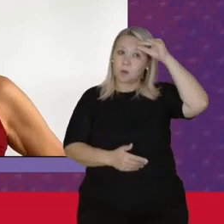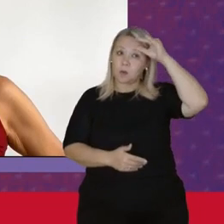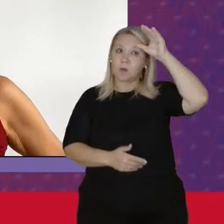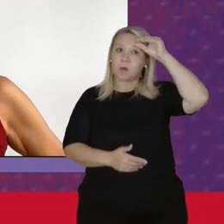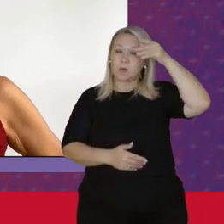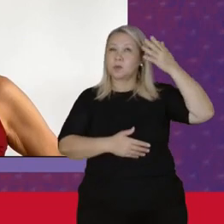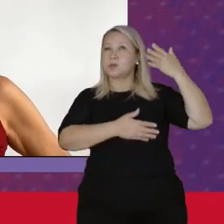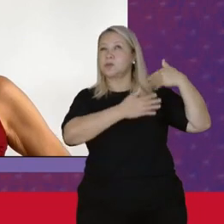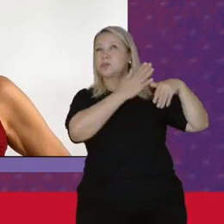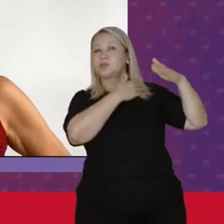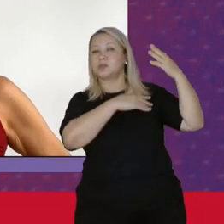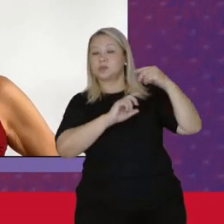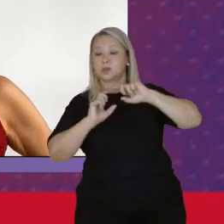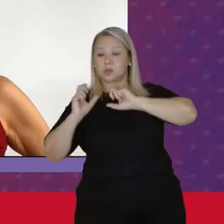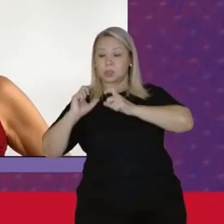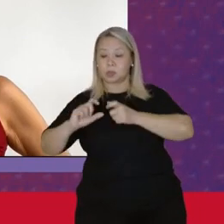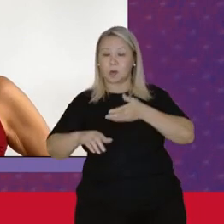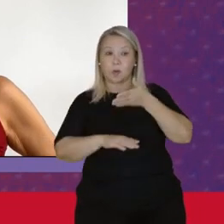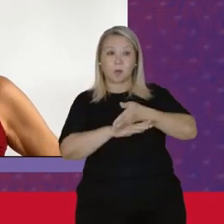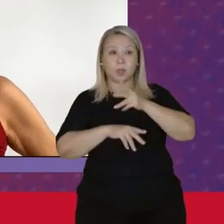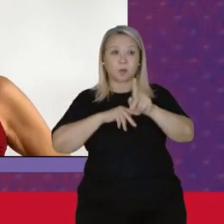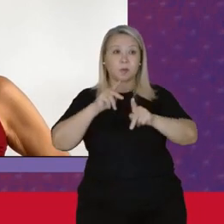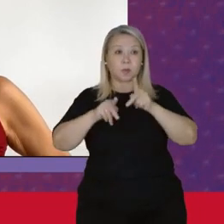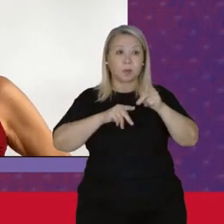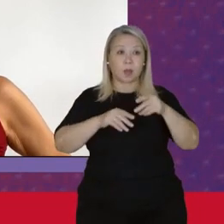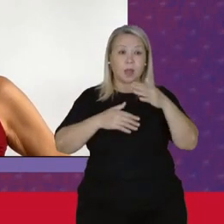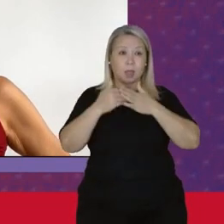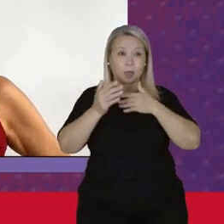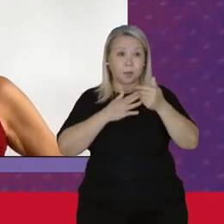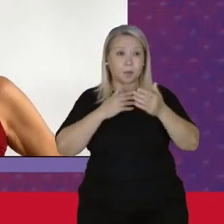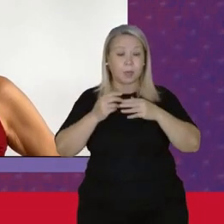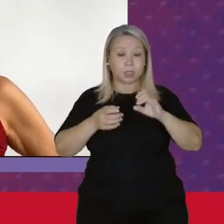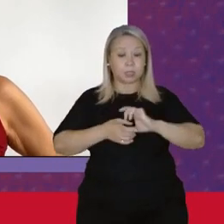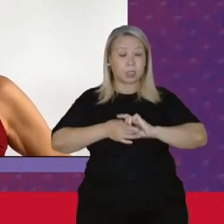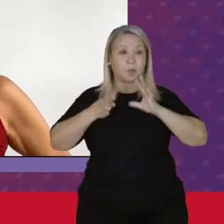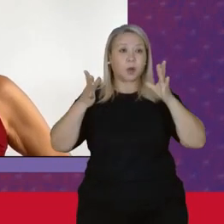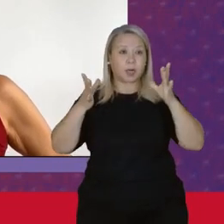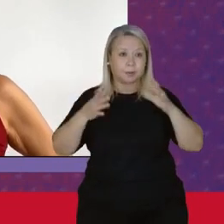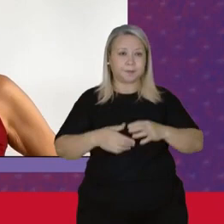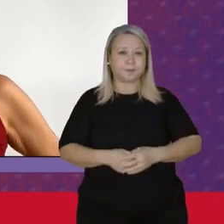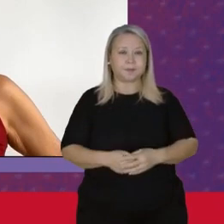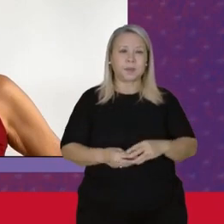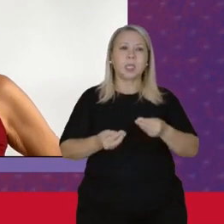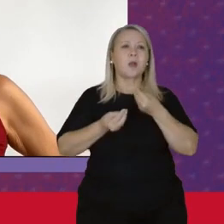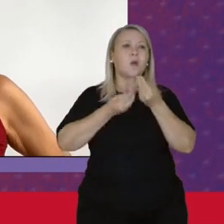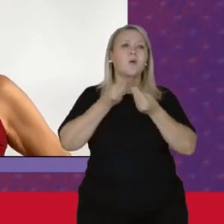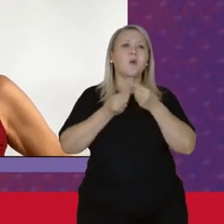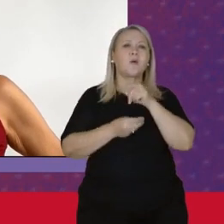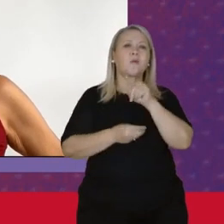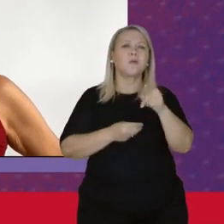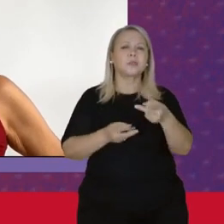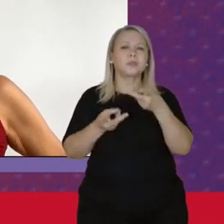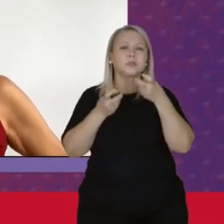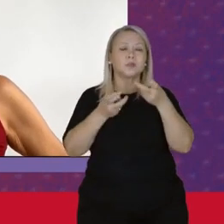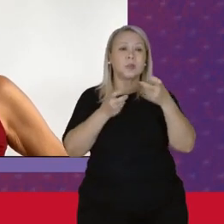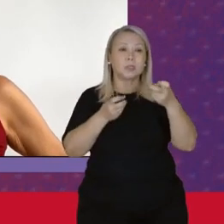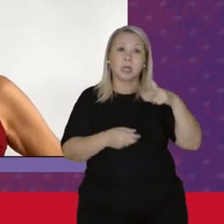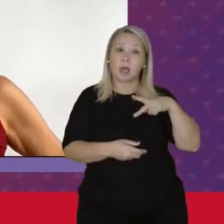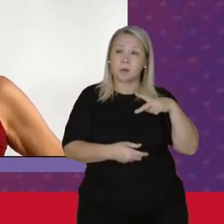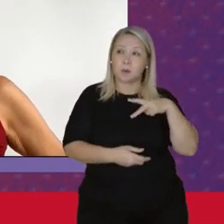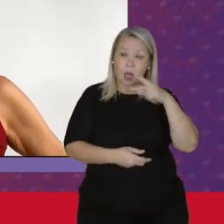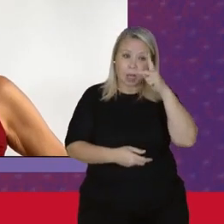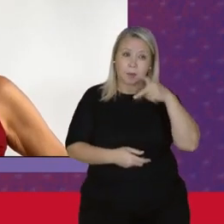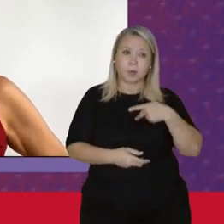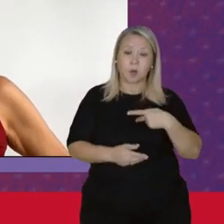e tradicionais, participação popular e práticas democráticas. E como vocês veem, em particular,